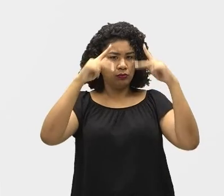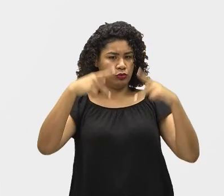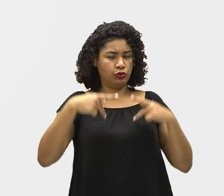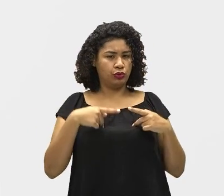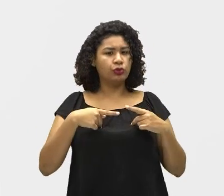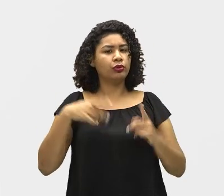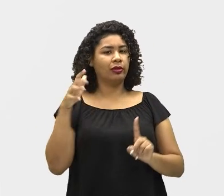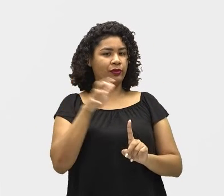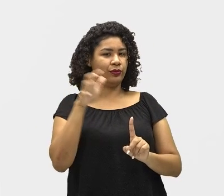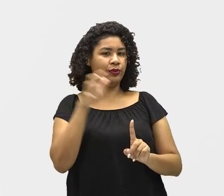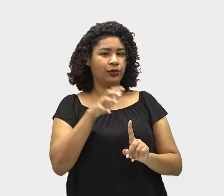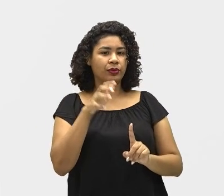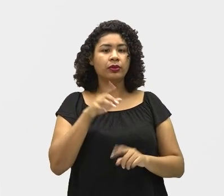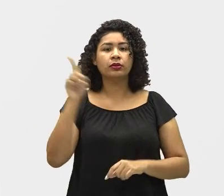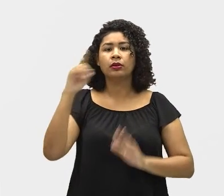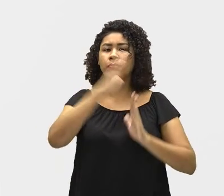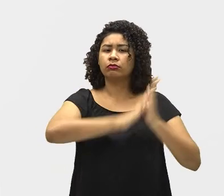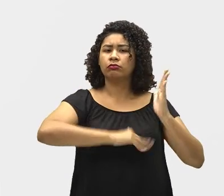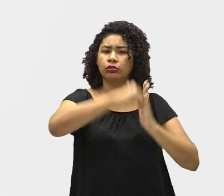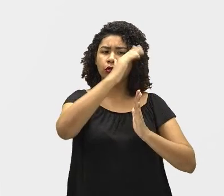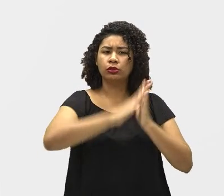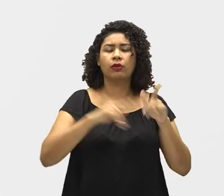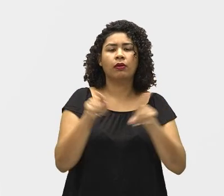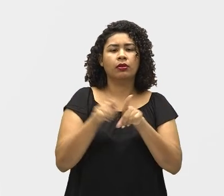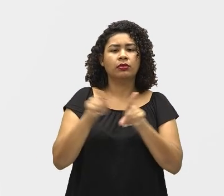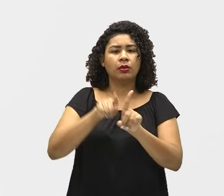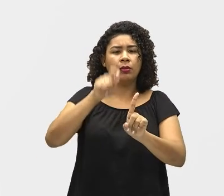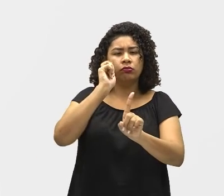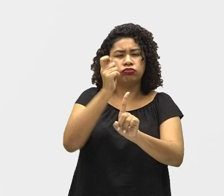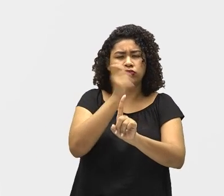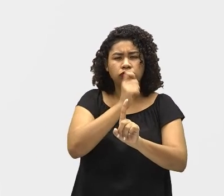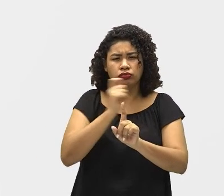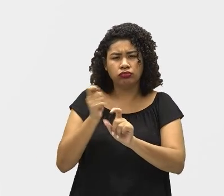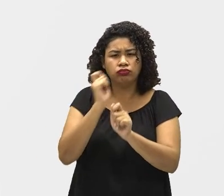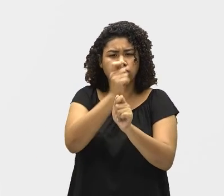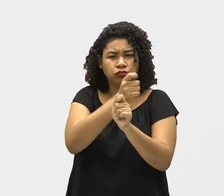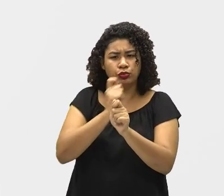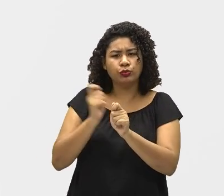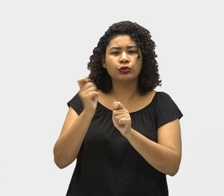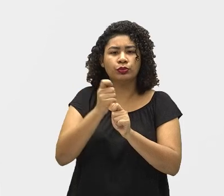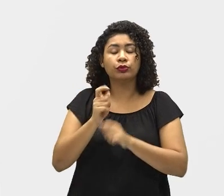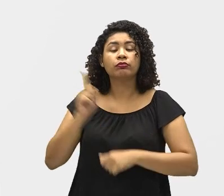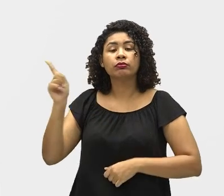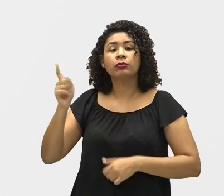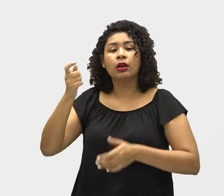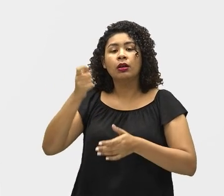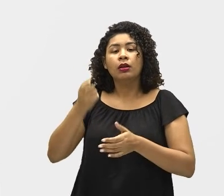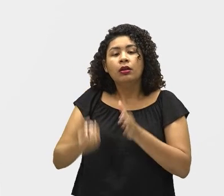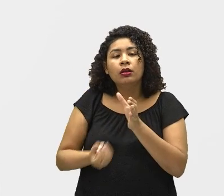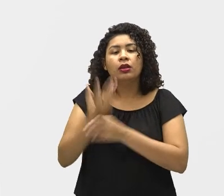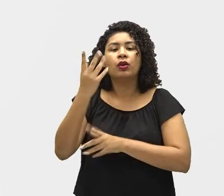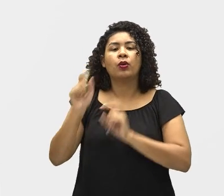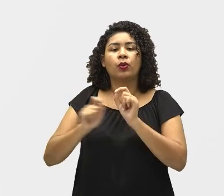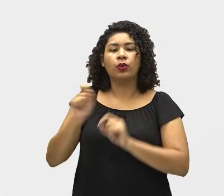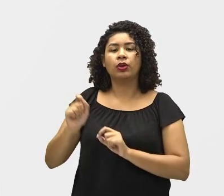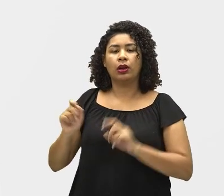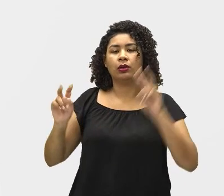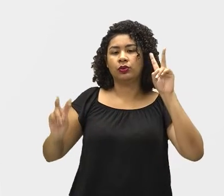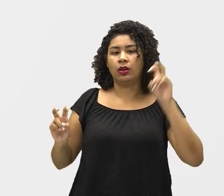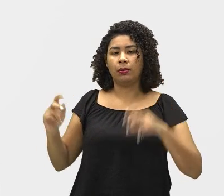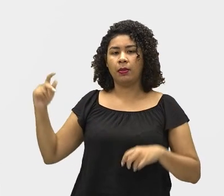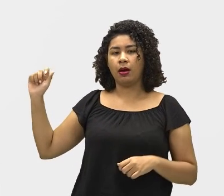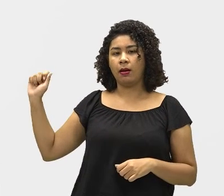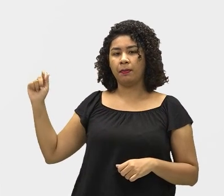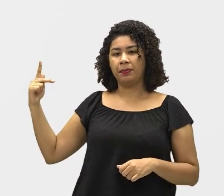maiores escultores do Renascimento. Entre suas obras destacam-se a Pietà, tá? Que representa também a Virgem Maria,